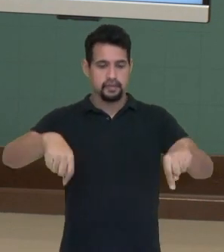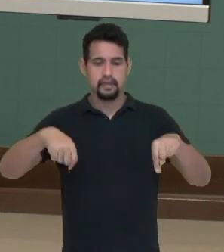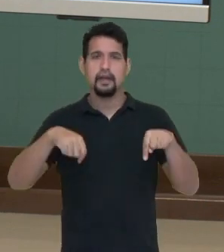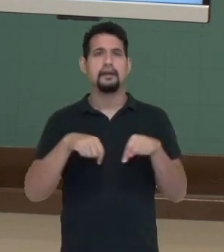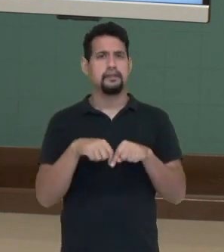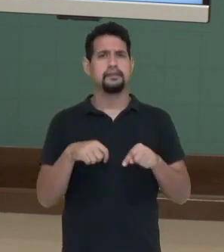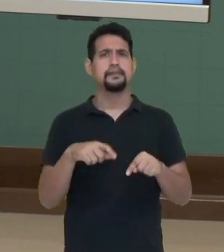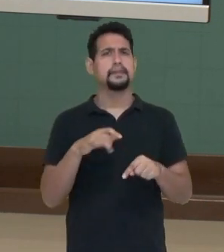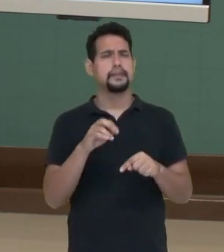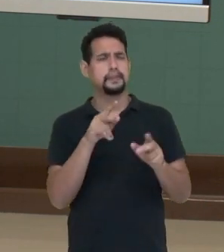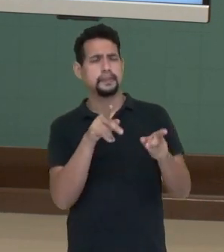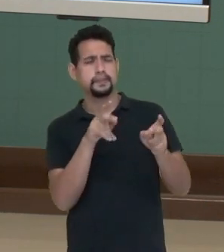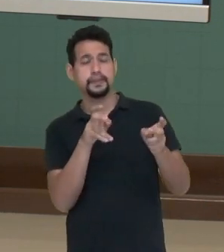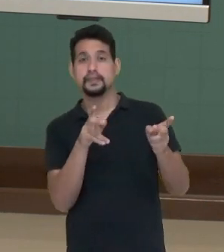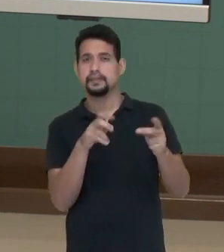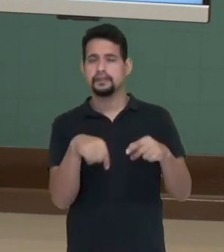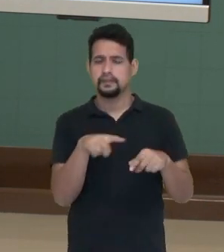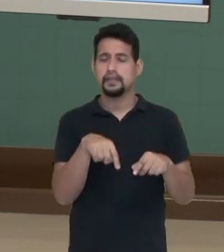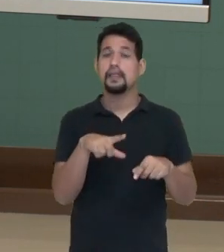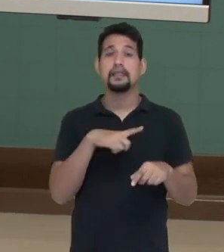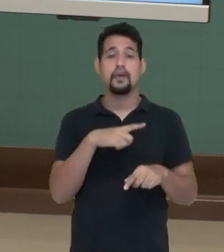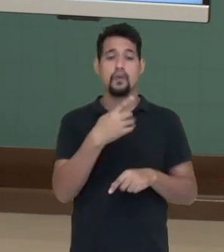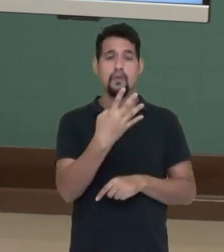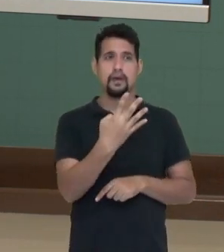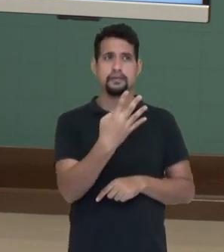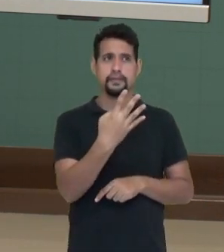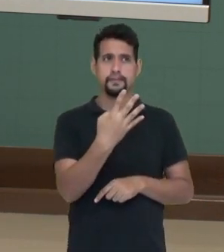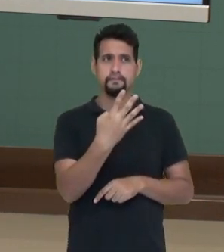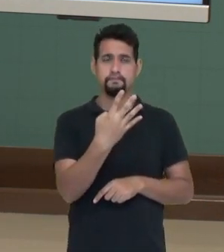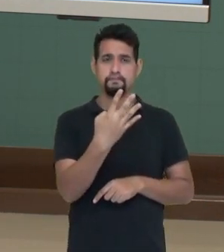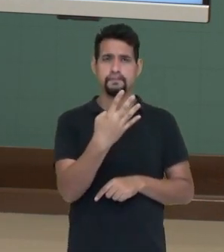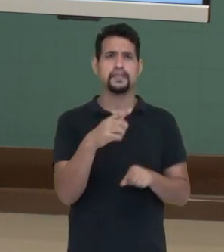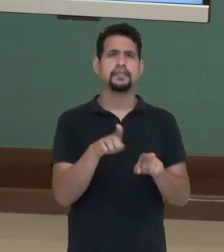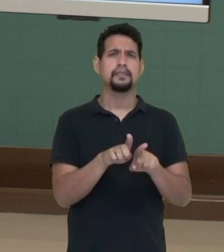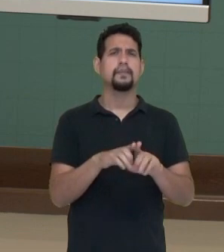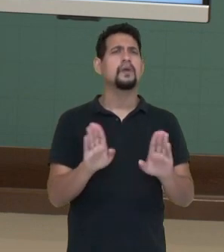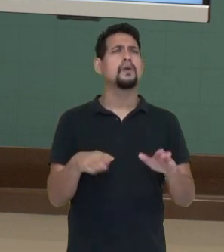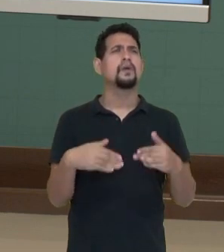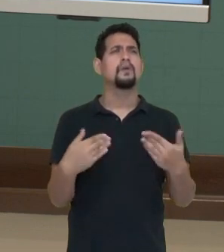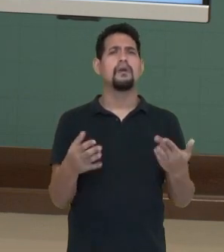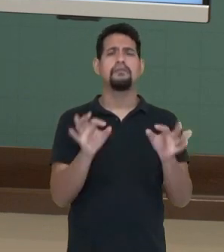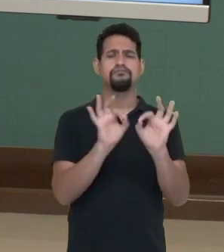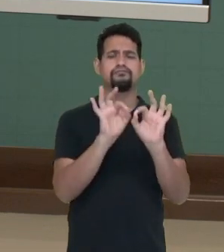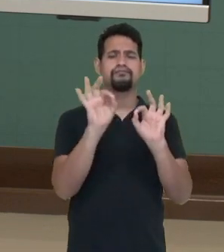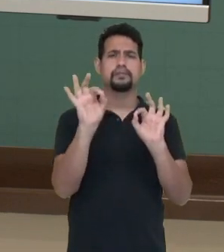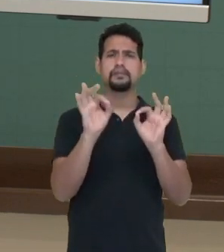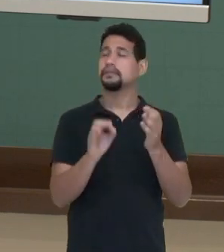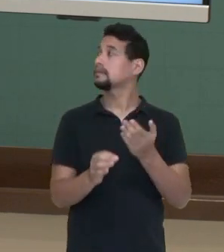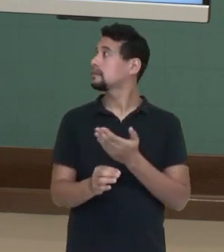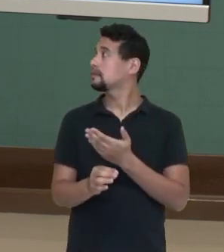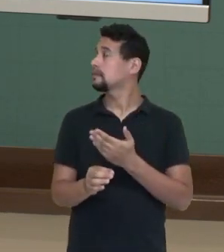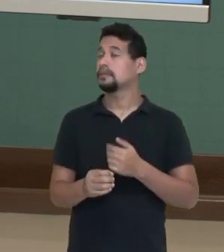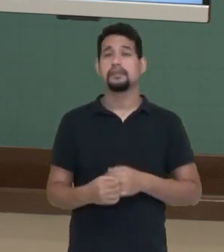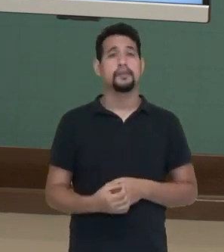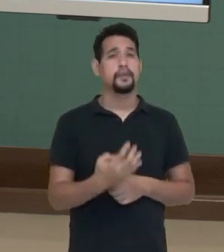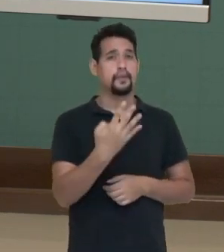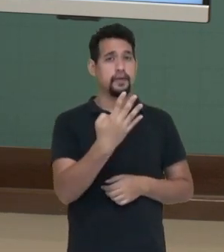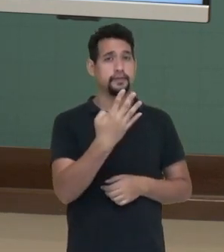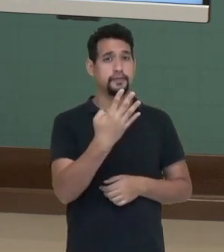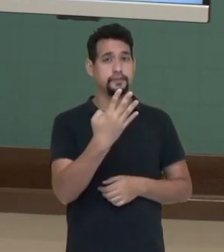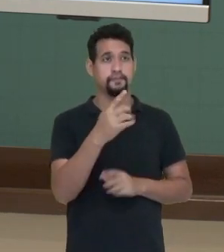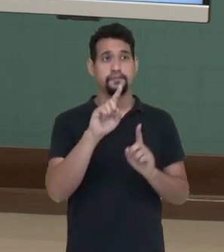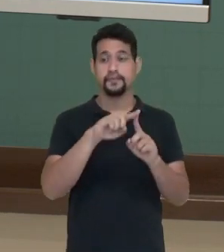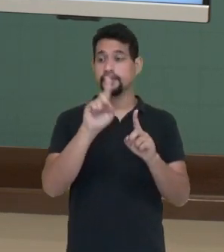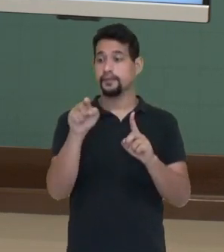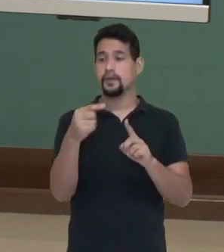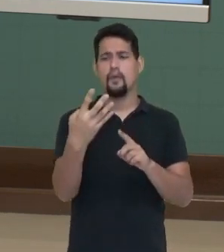da cozinha, se a gente observar a cozinha, ela tem 4 aqui, né? E qual que será essa medida dela aqui? Então, aqui é 4 e aqui,